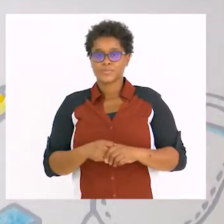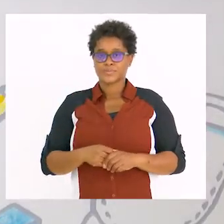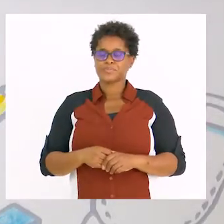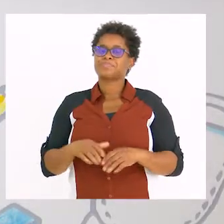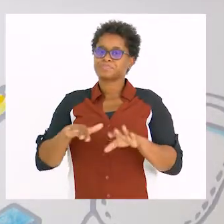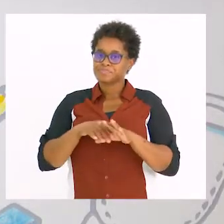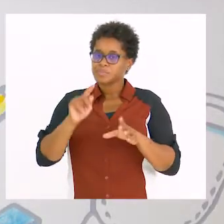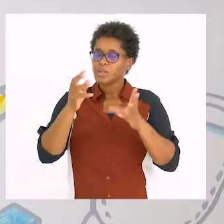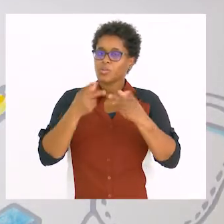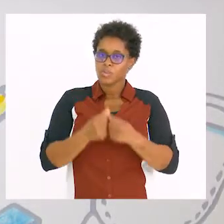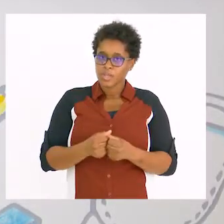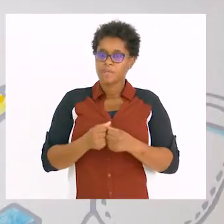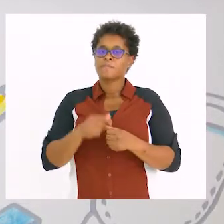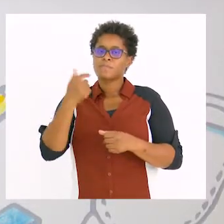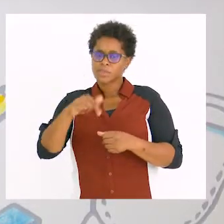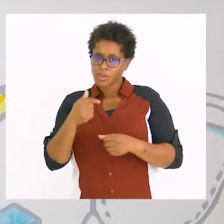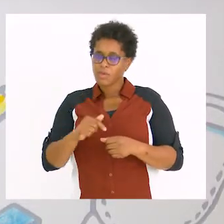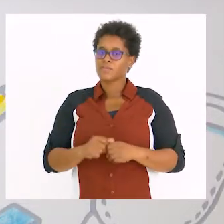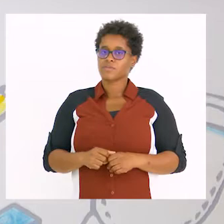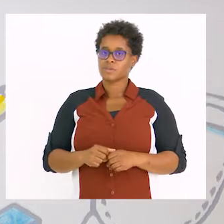na economia, deve